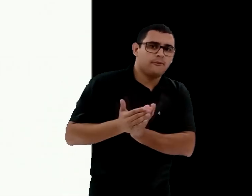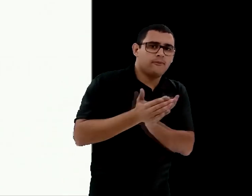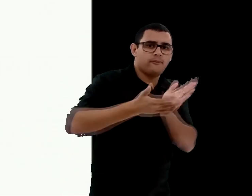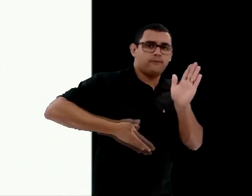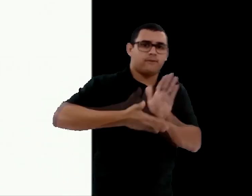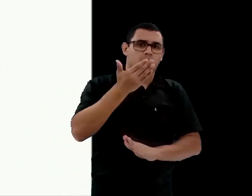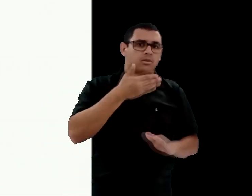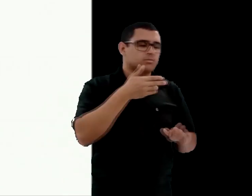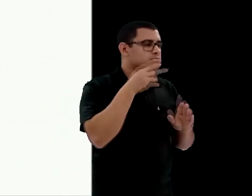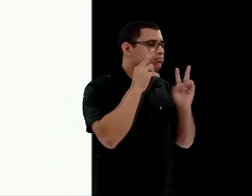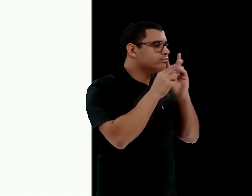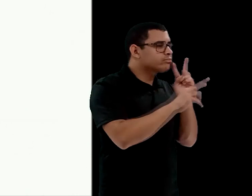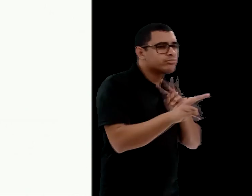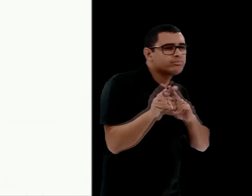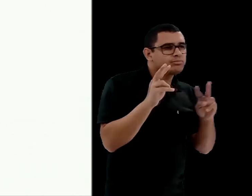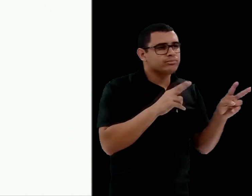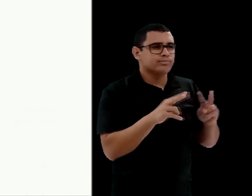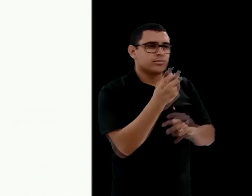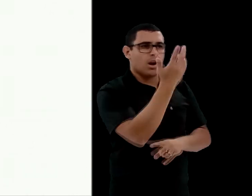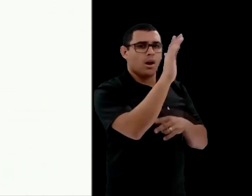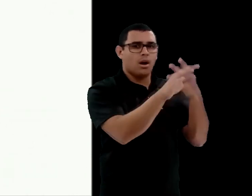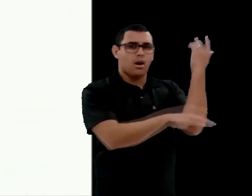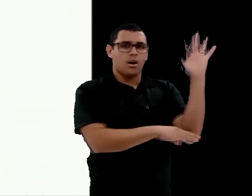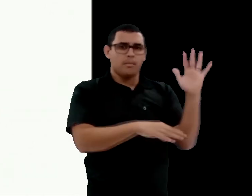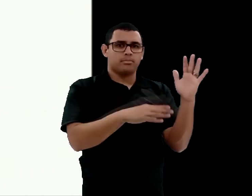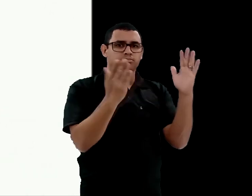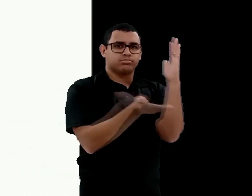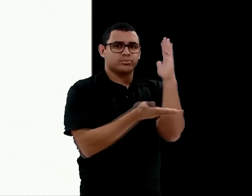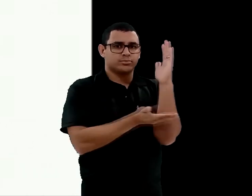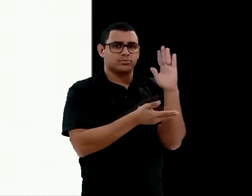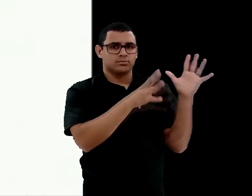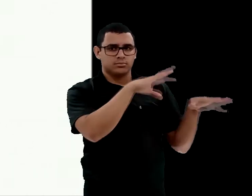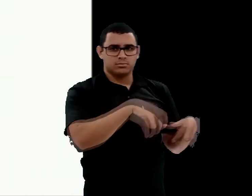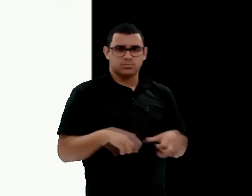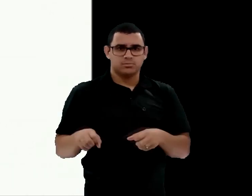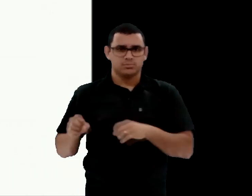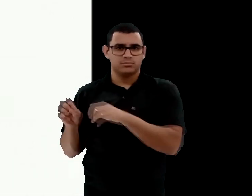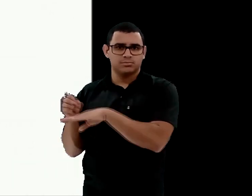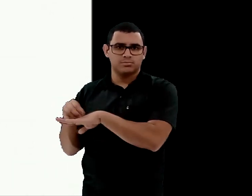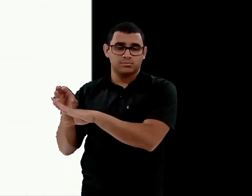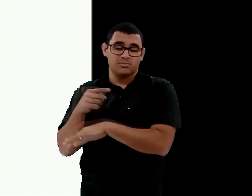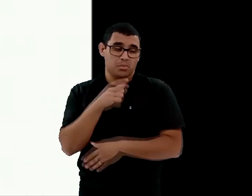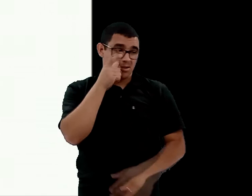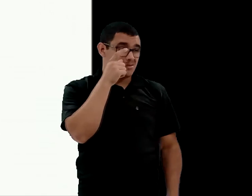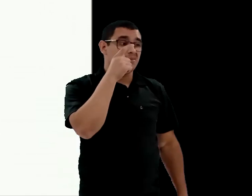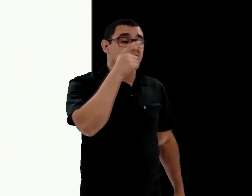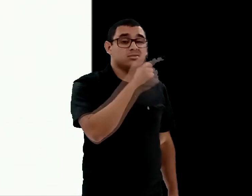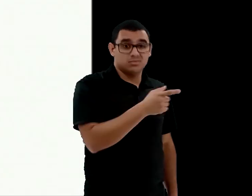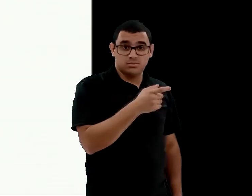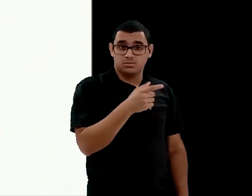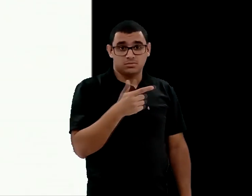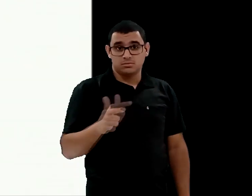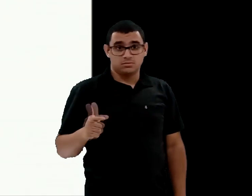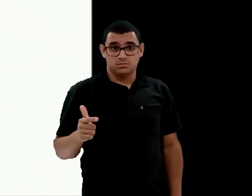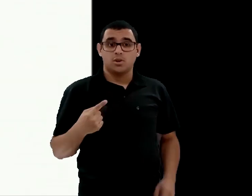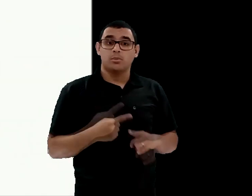fazem viagens de reconhecimento, fazem expedições, eles retiram o pau-brasil, mas eles não têm lá grande interesse pelo que eles encontram